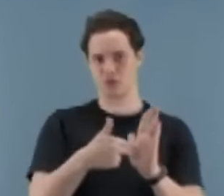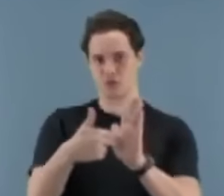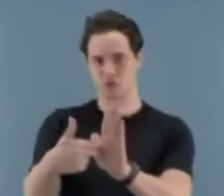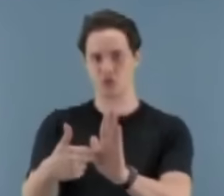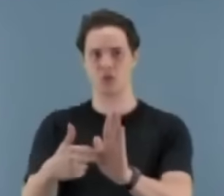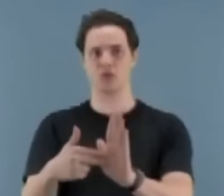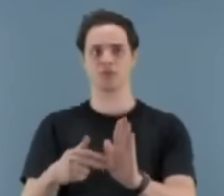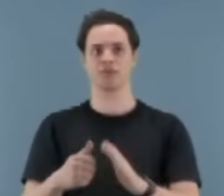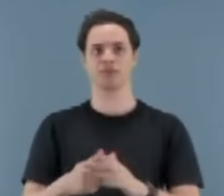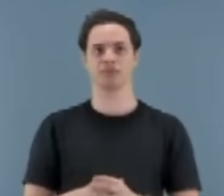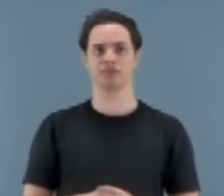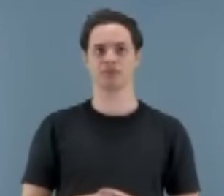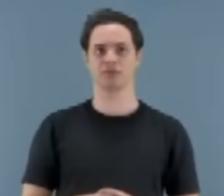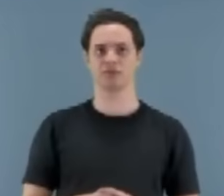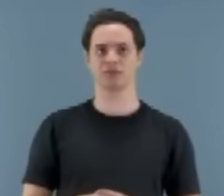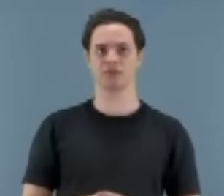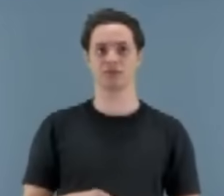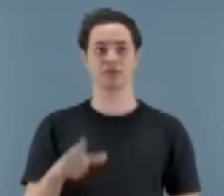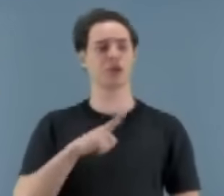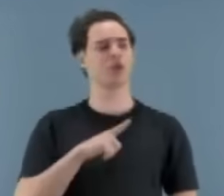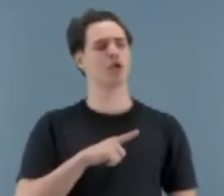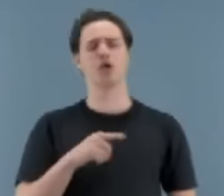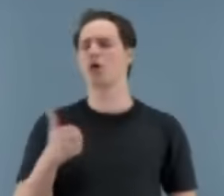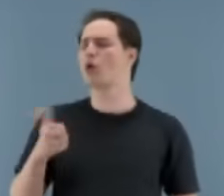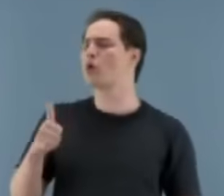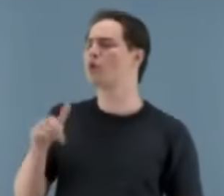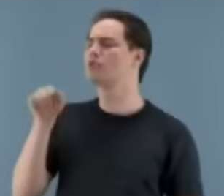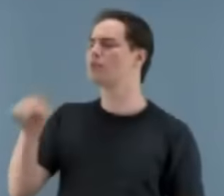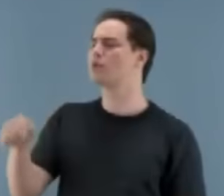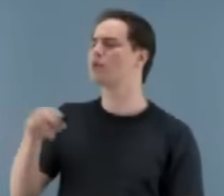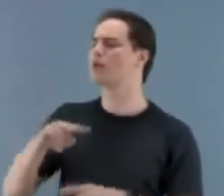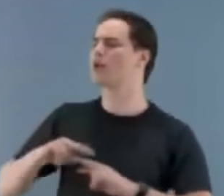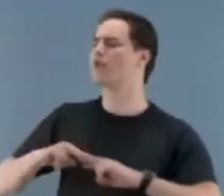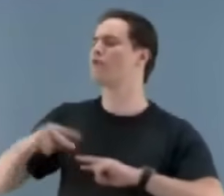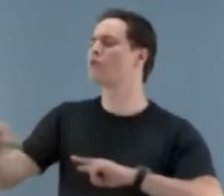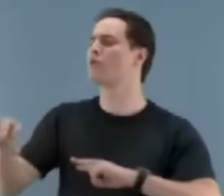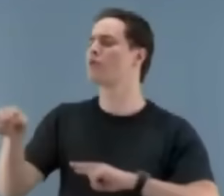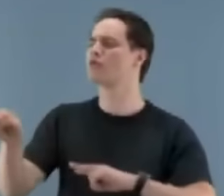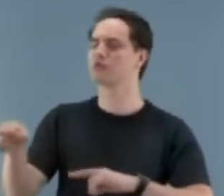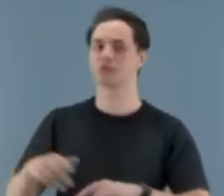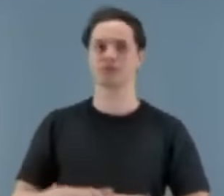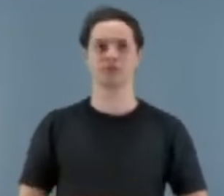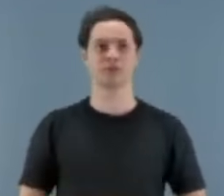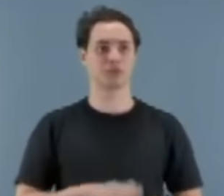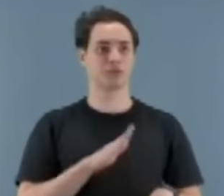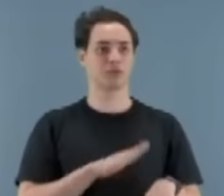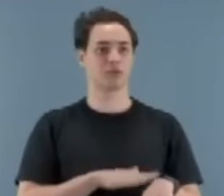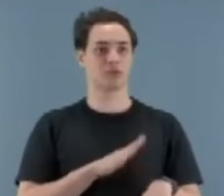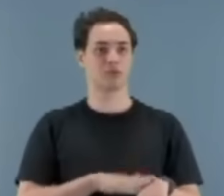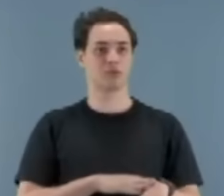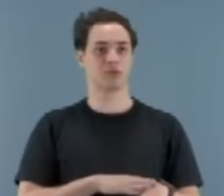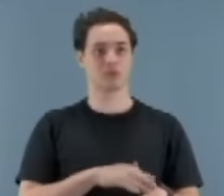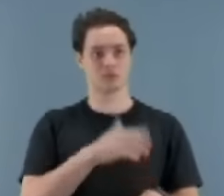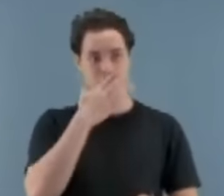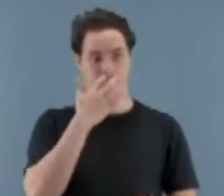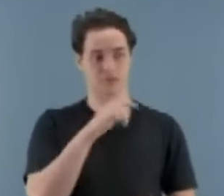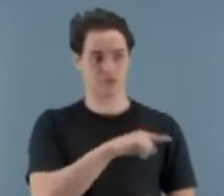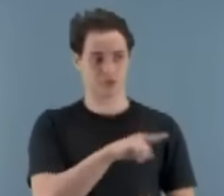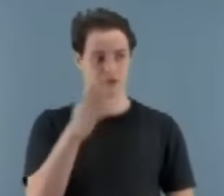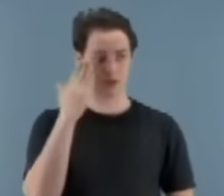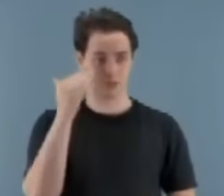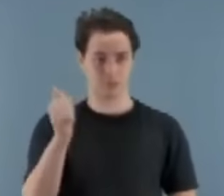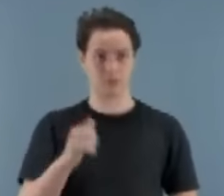os 11 mil que ele enviou? 11.740? É do... Quando o Coronel Cid, para que todos